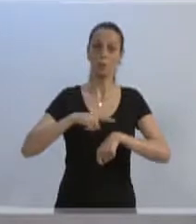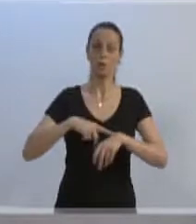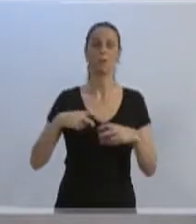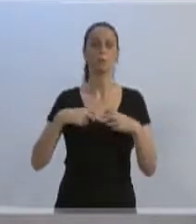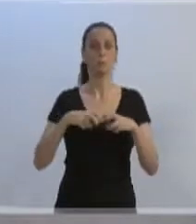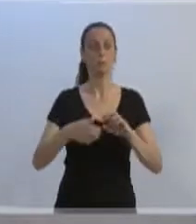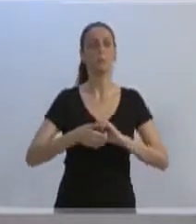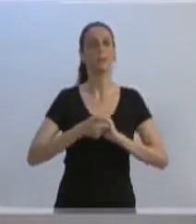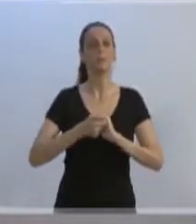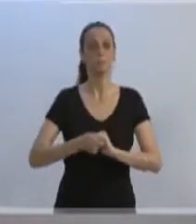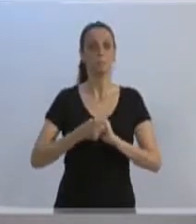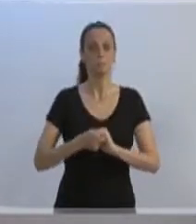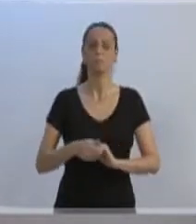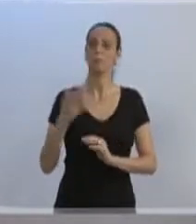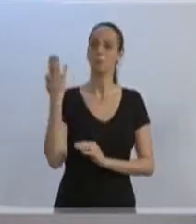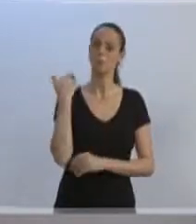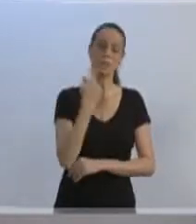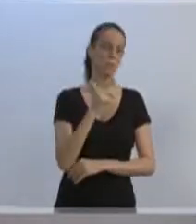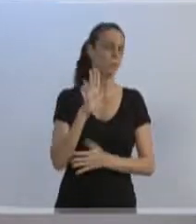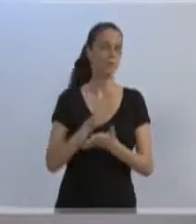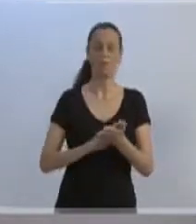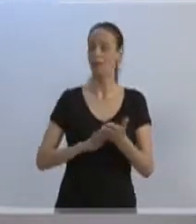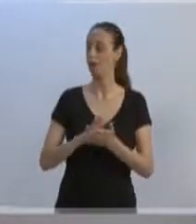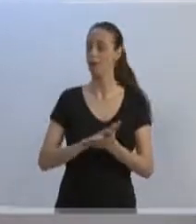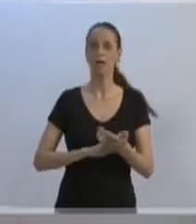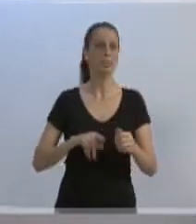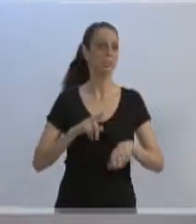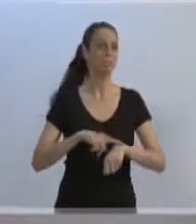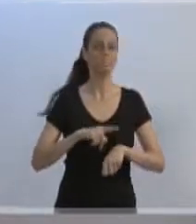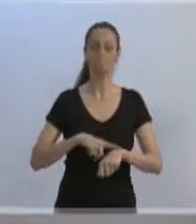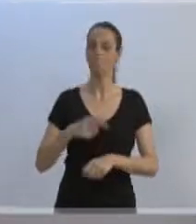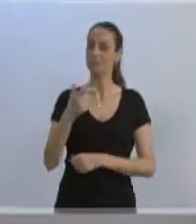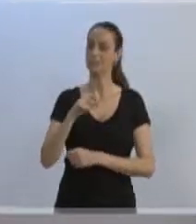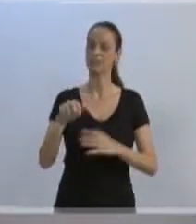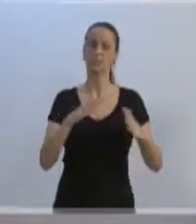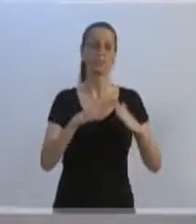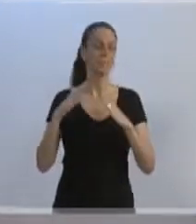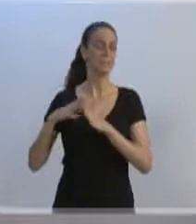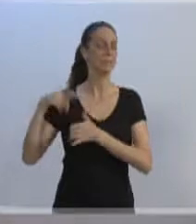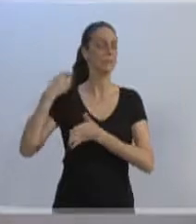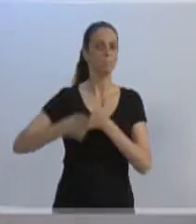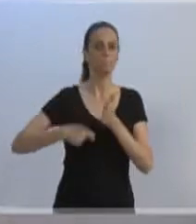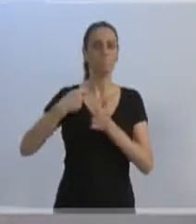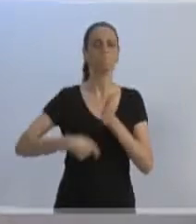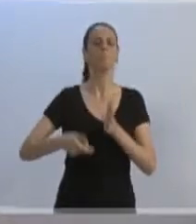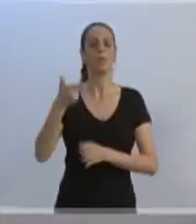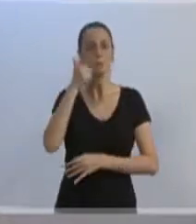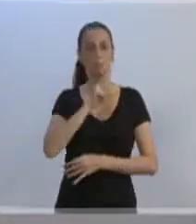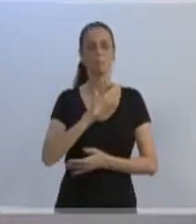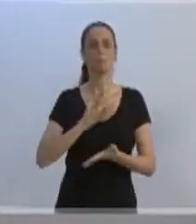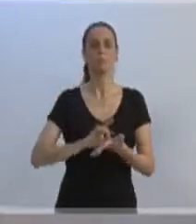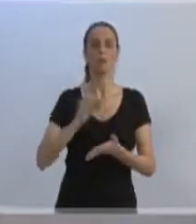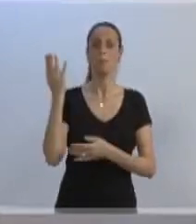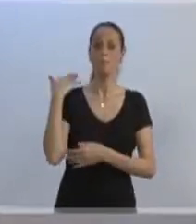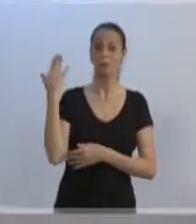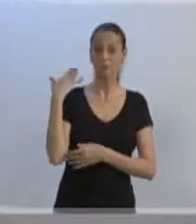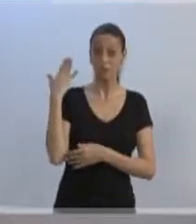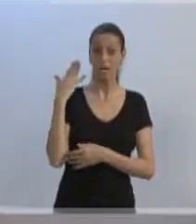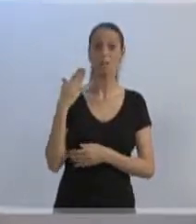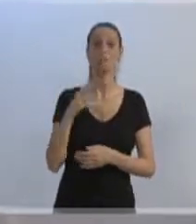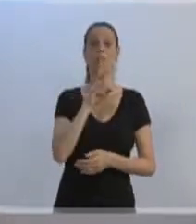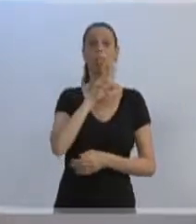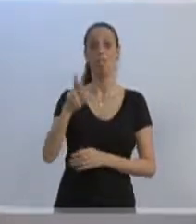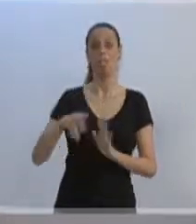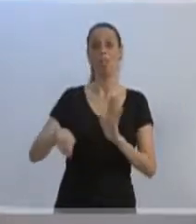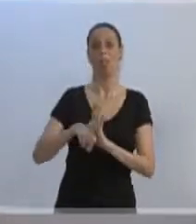cumprimentar não tinha nem o horário a associação moradores também batalhou para isso acontecer recebeu negativa presidente e